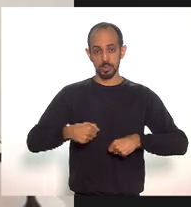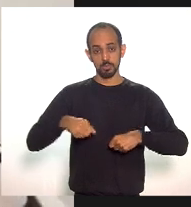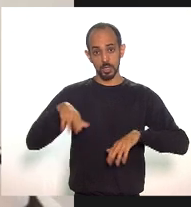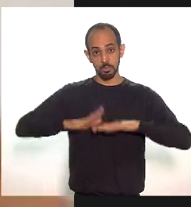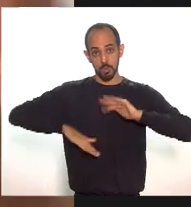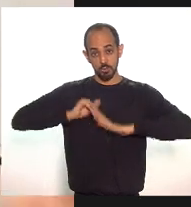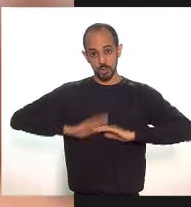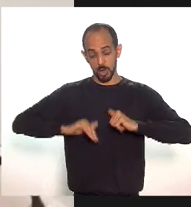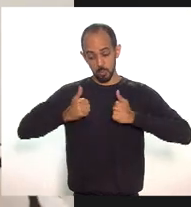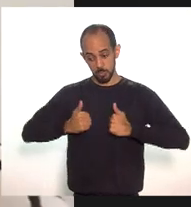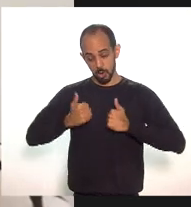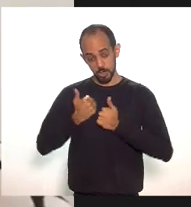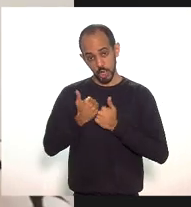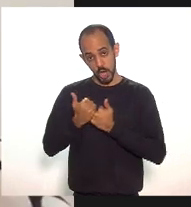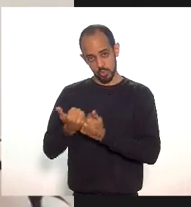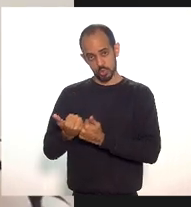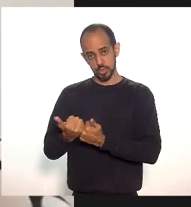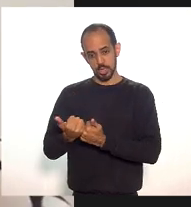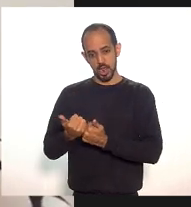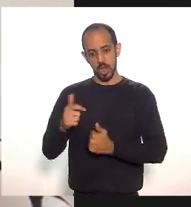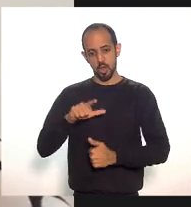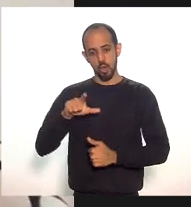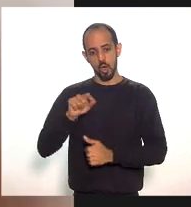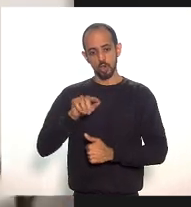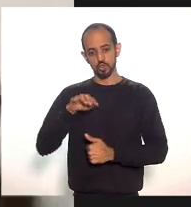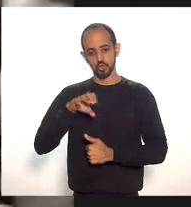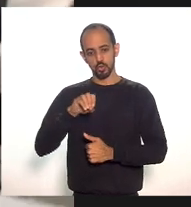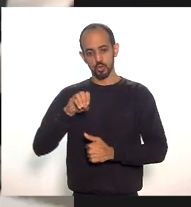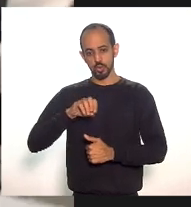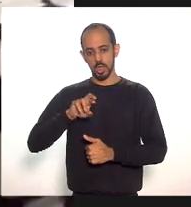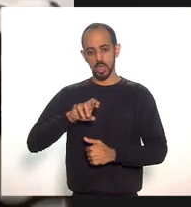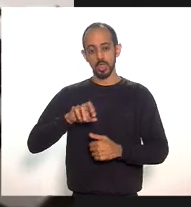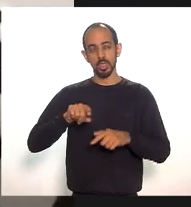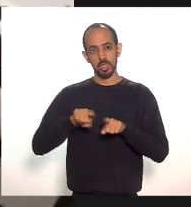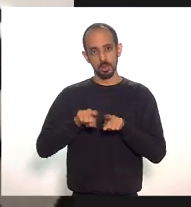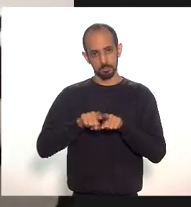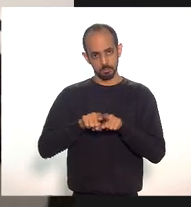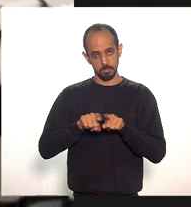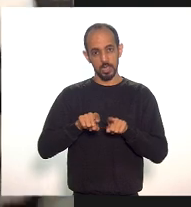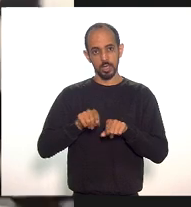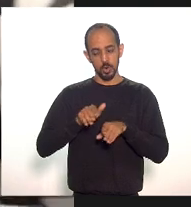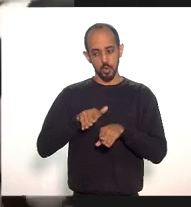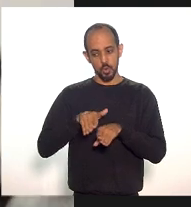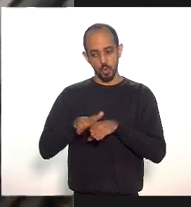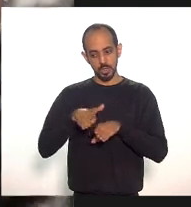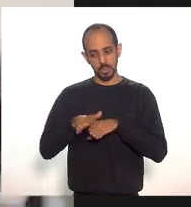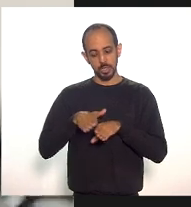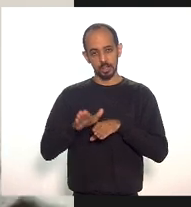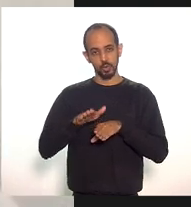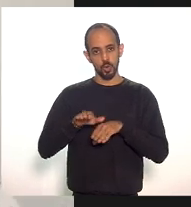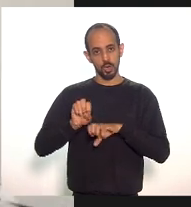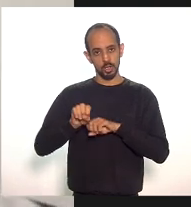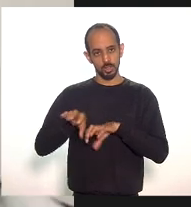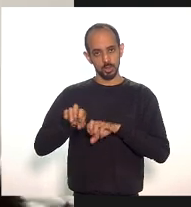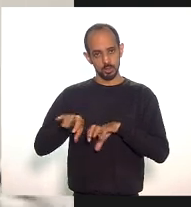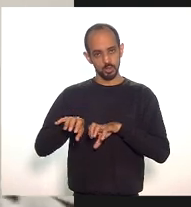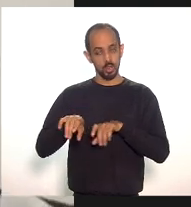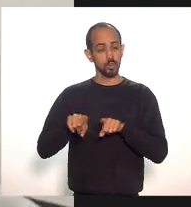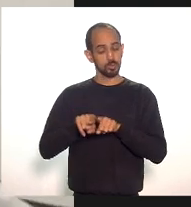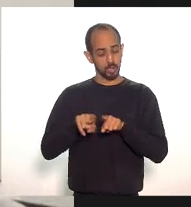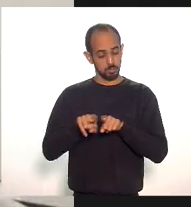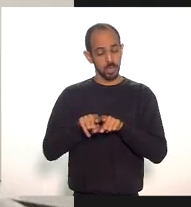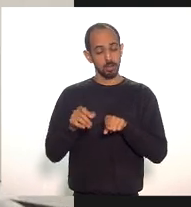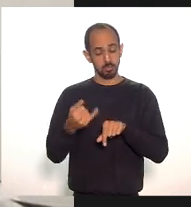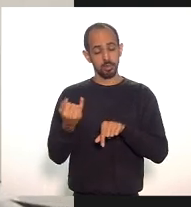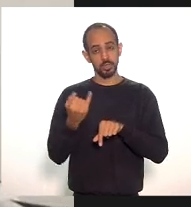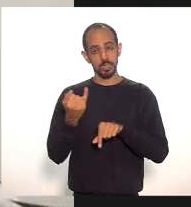auxiliar é claro sem tirar o direito do orientador Educacional porque nós sabemos que o papel de